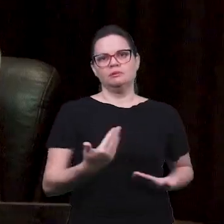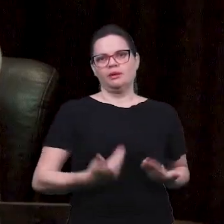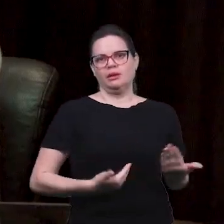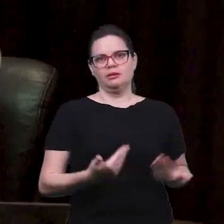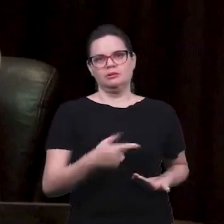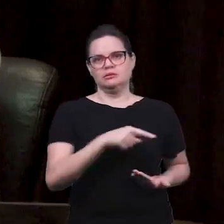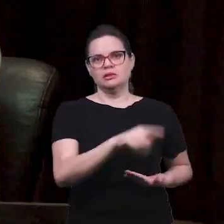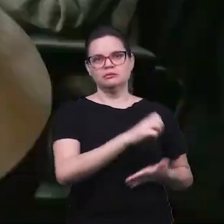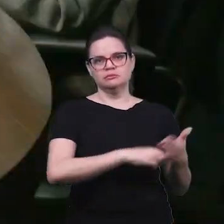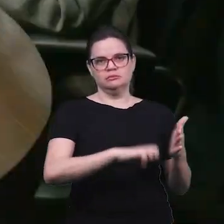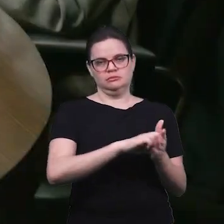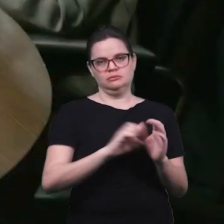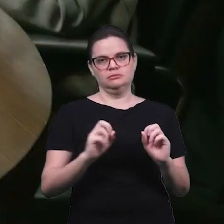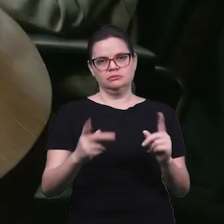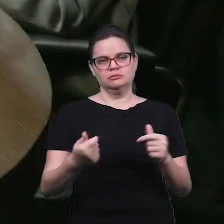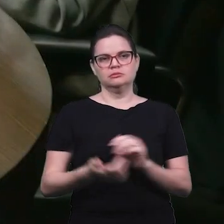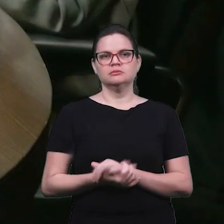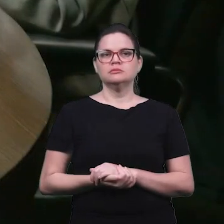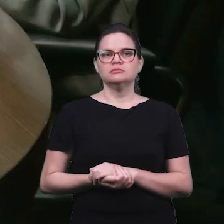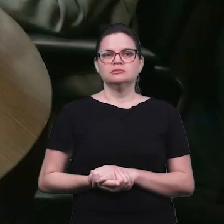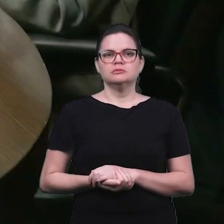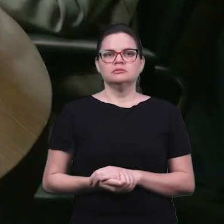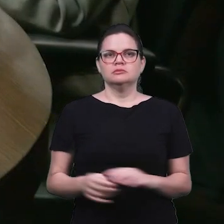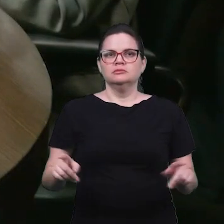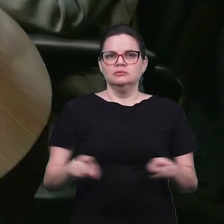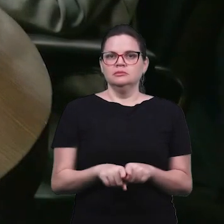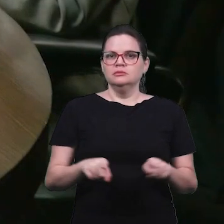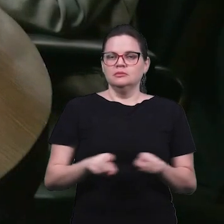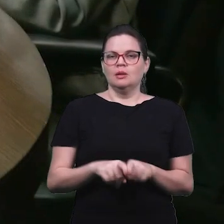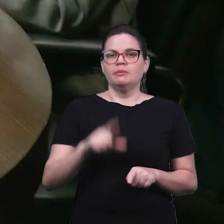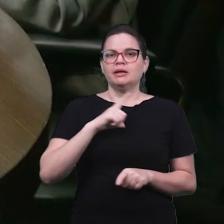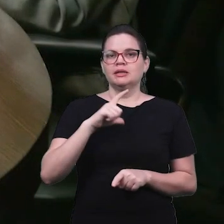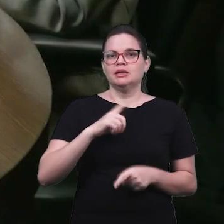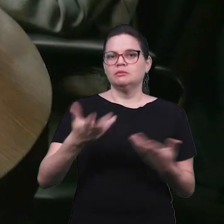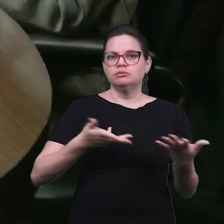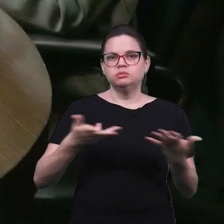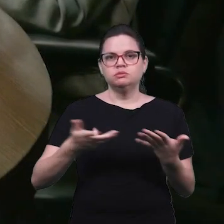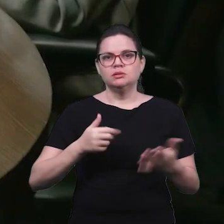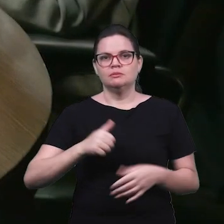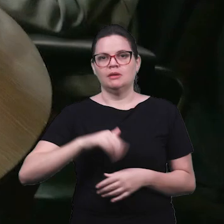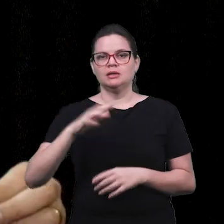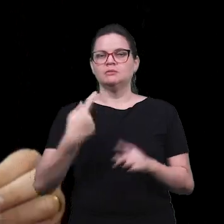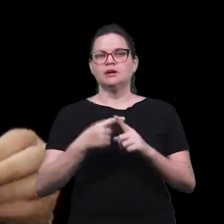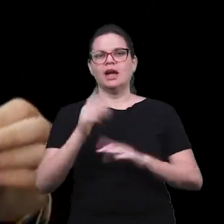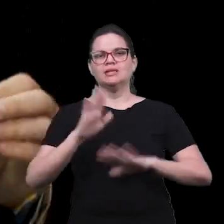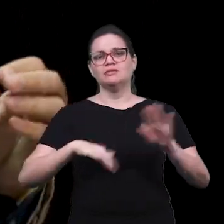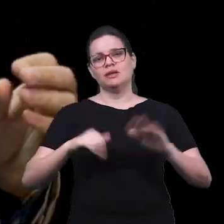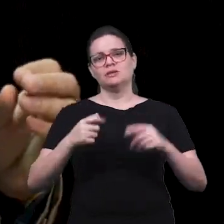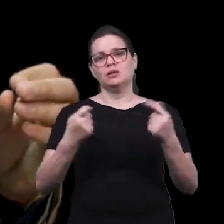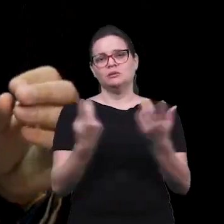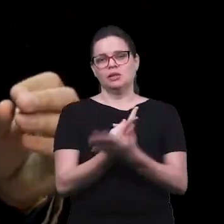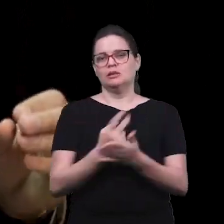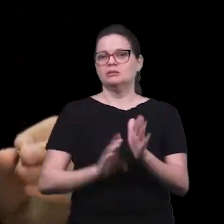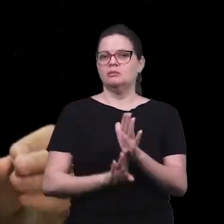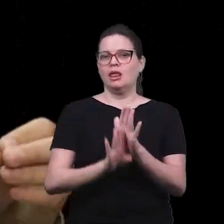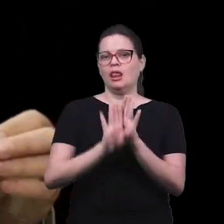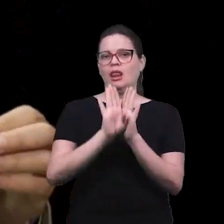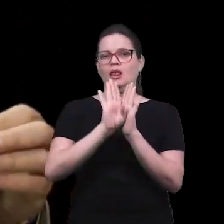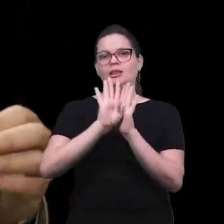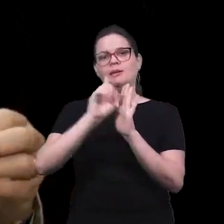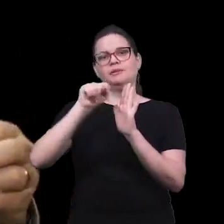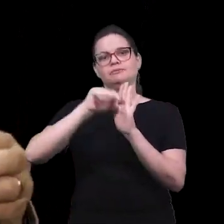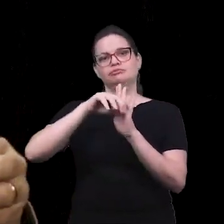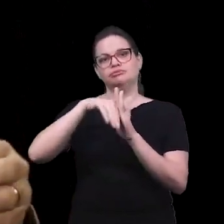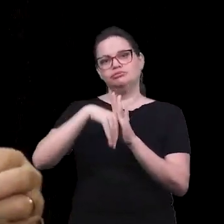empresa pública ou privada. E também tem a questão de ser mais volátil, né? Às vezes o negócio está indo muito bem, às